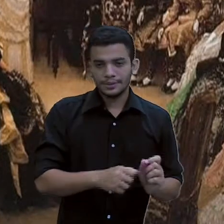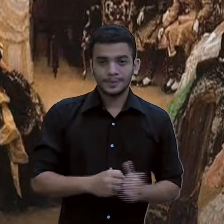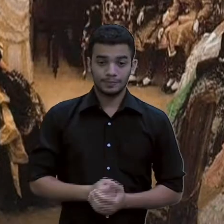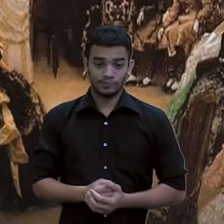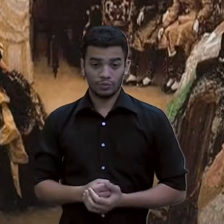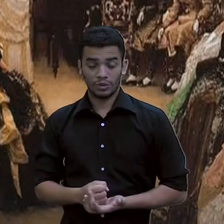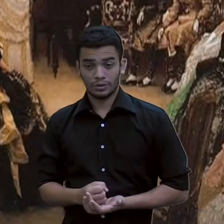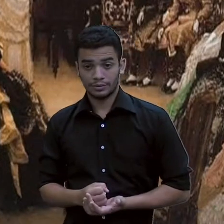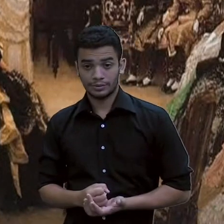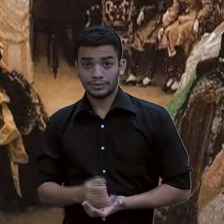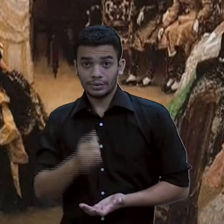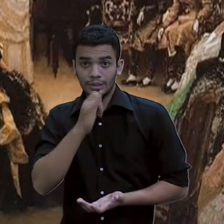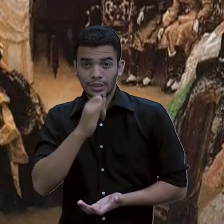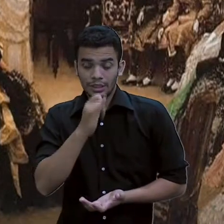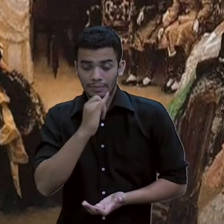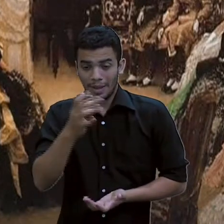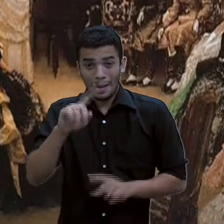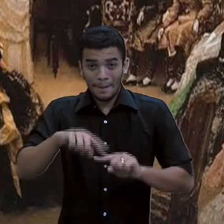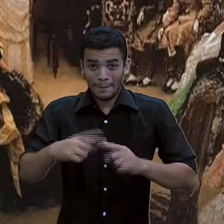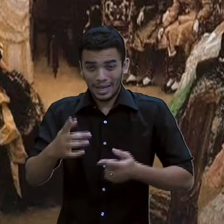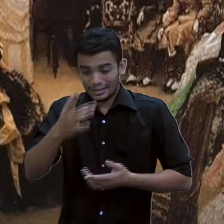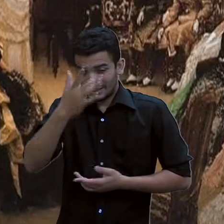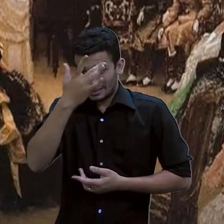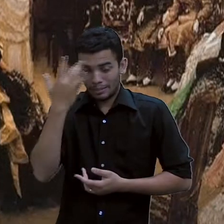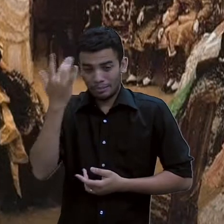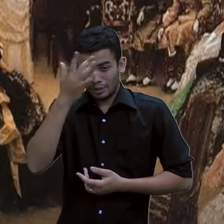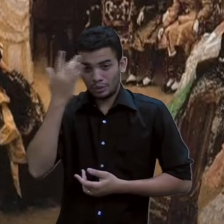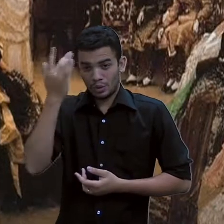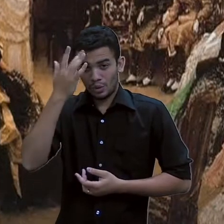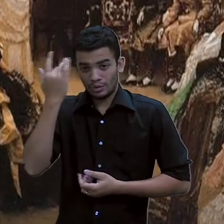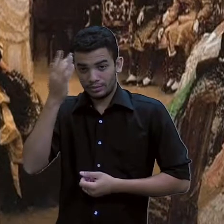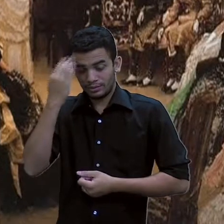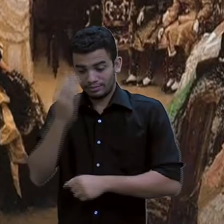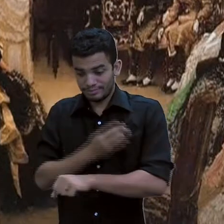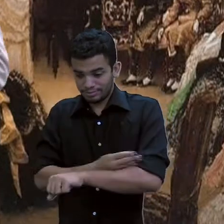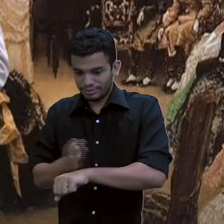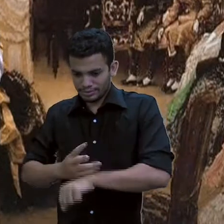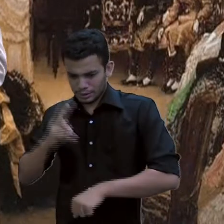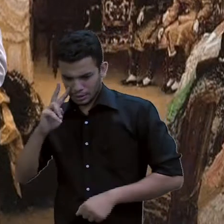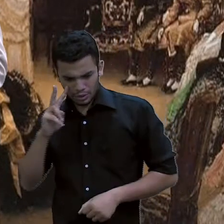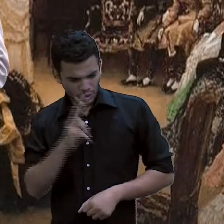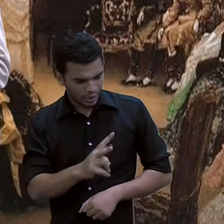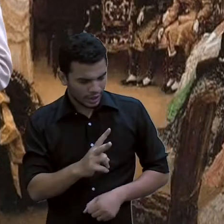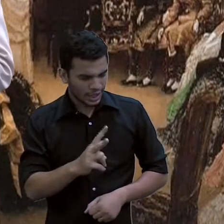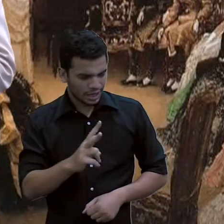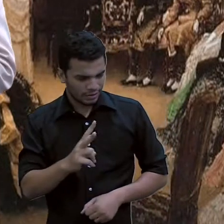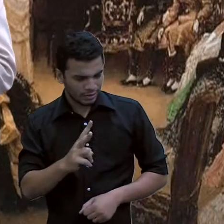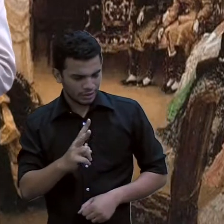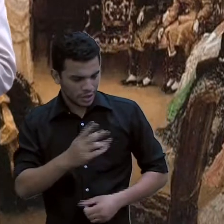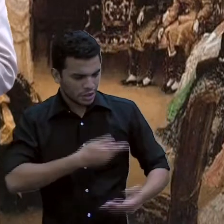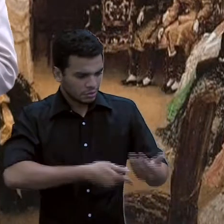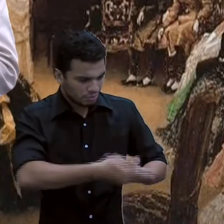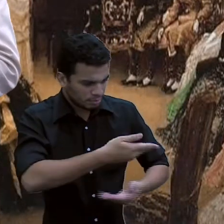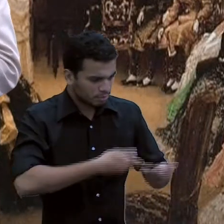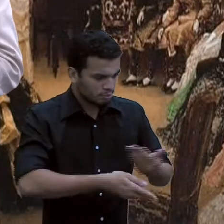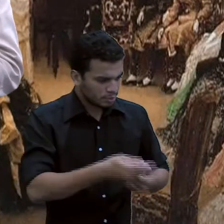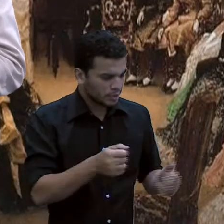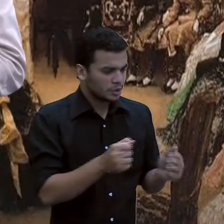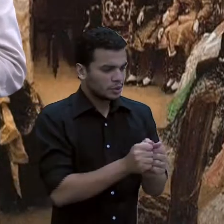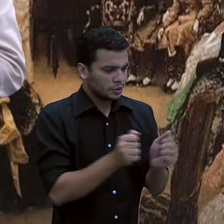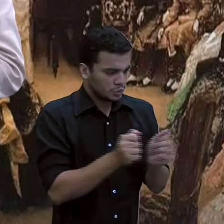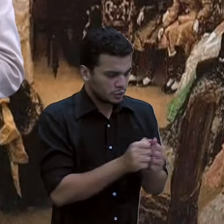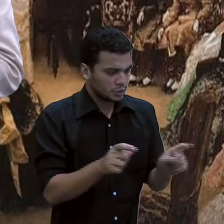deuses africanos atraíam muitos brancos, resultando na interação social e cultural entre esses povos,